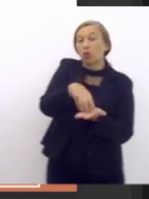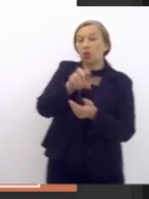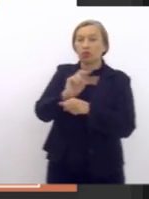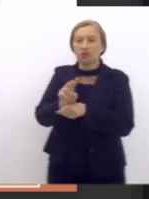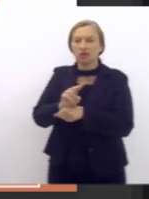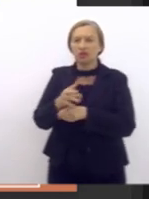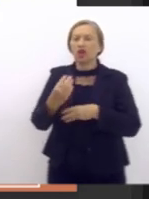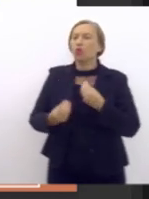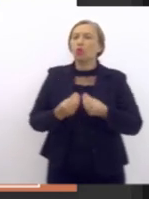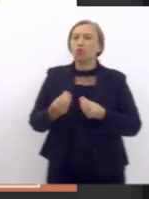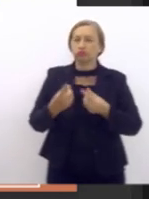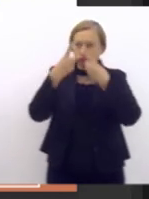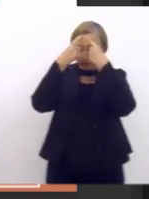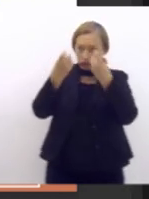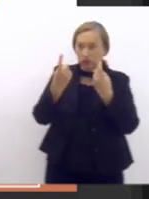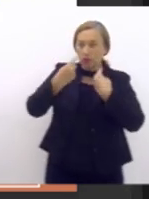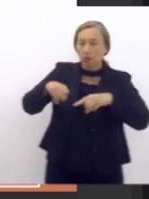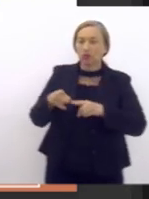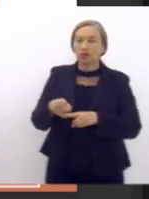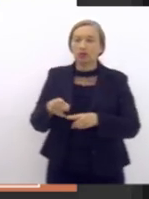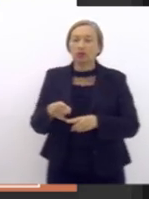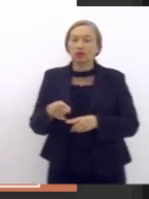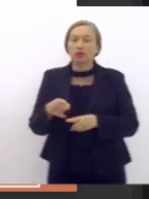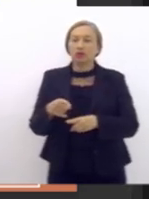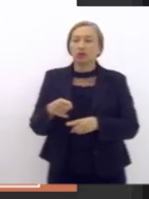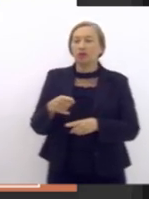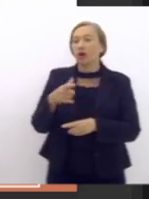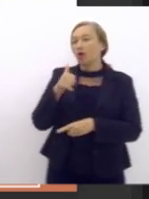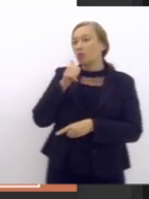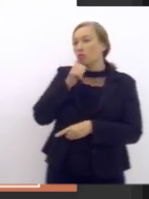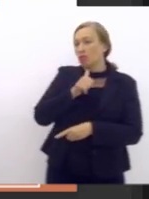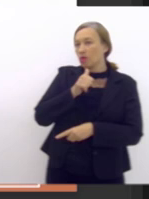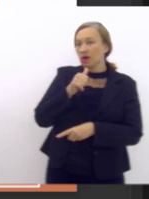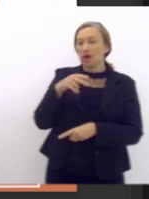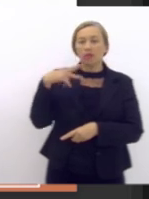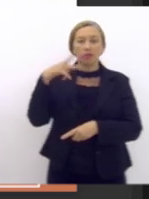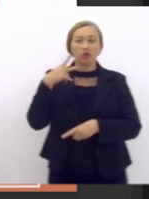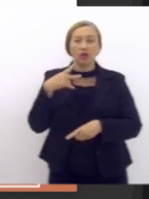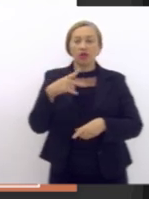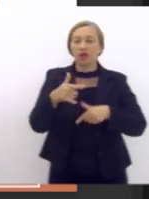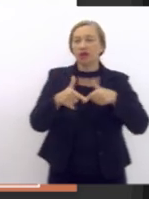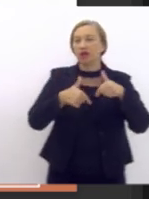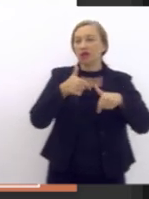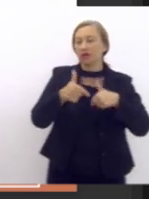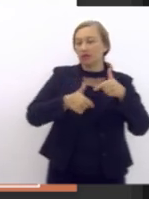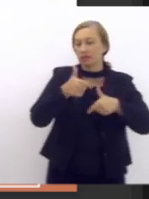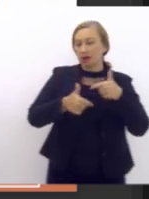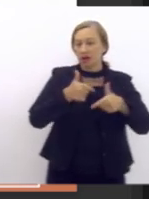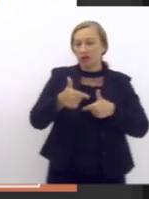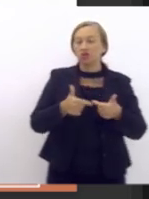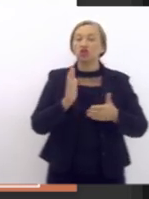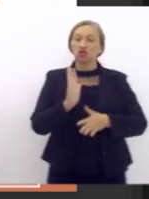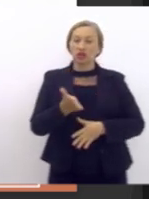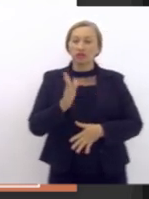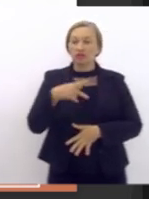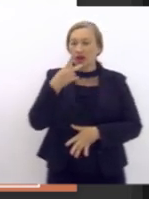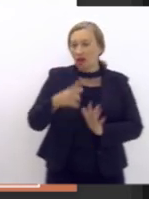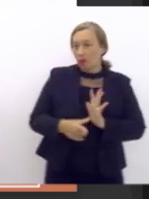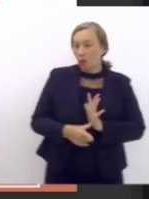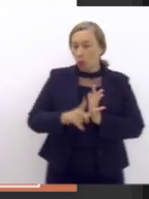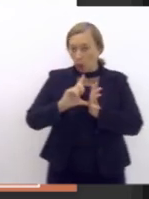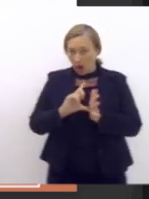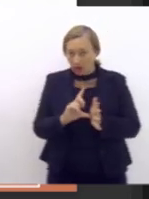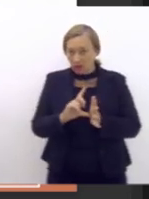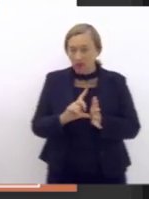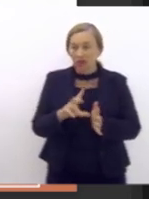que a questão da violência política contra a mulher é trabalhada no observatório. Eu já havia adiantado para